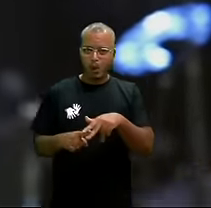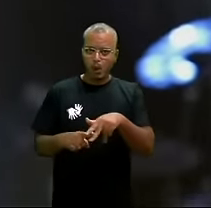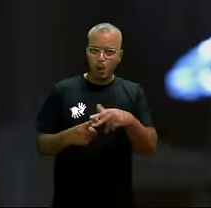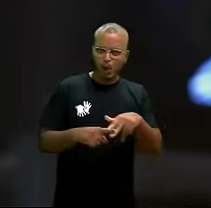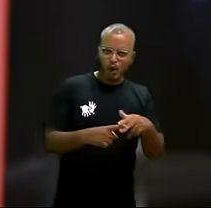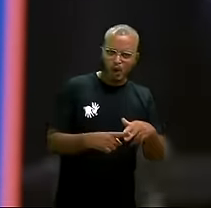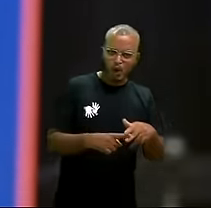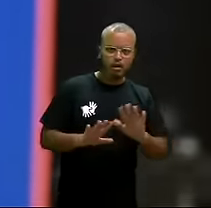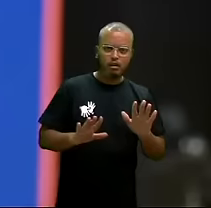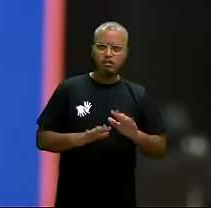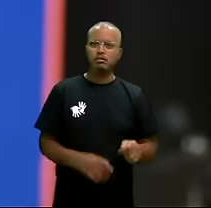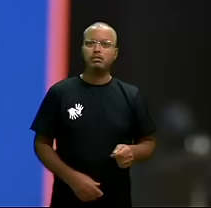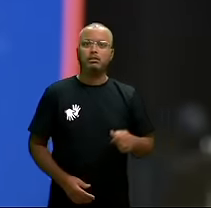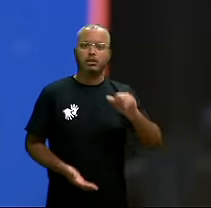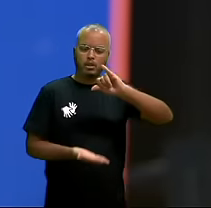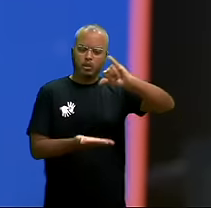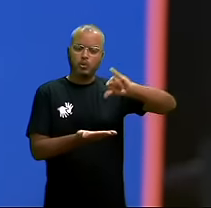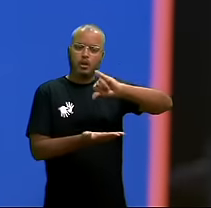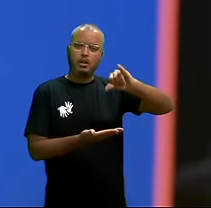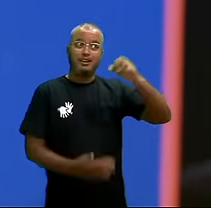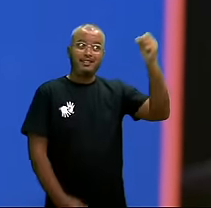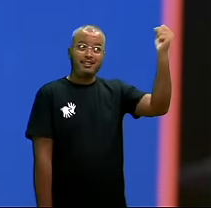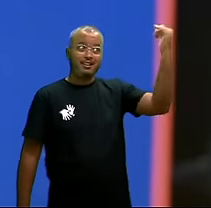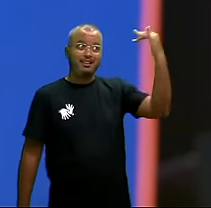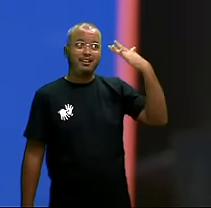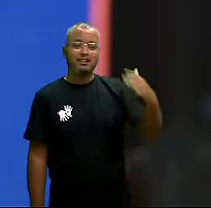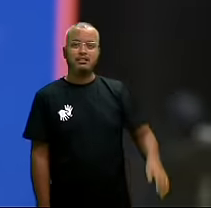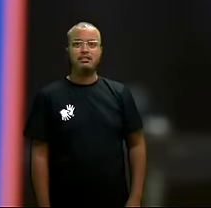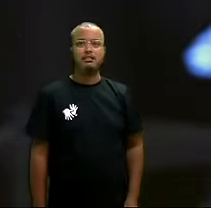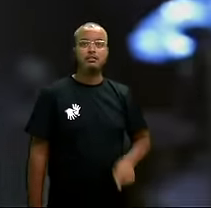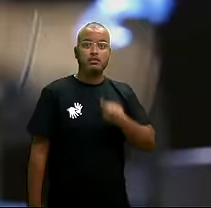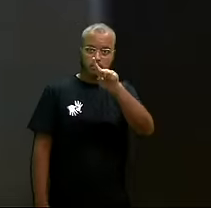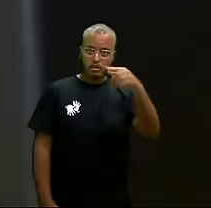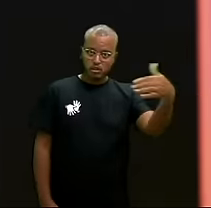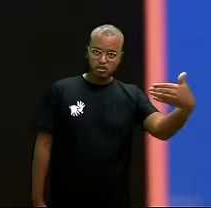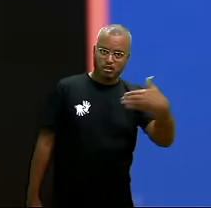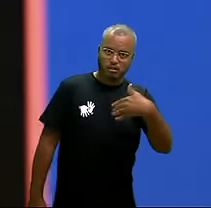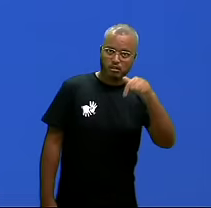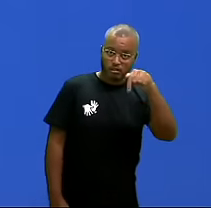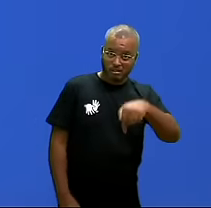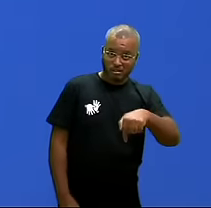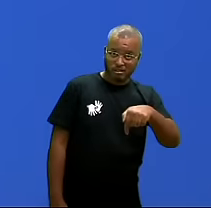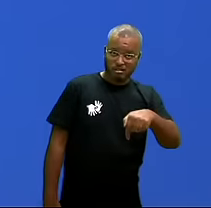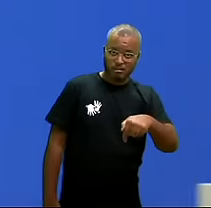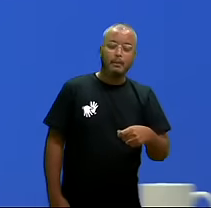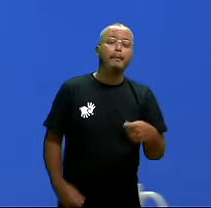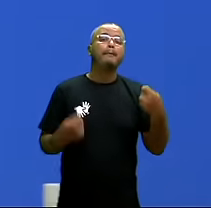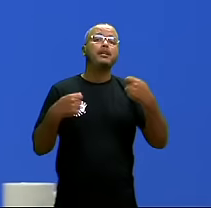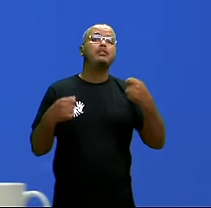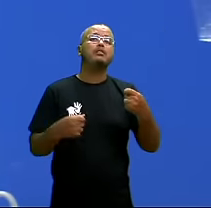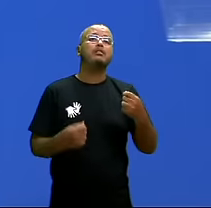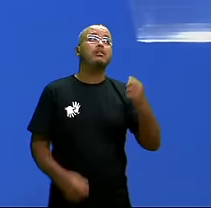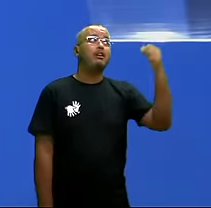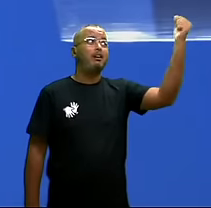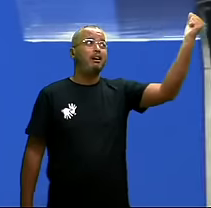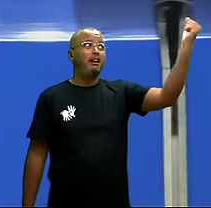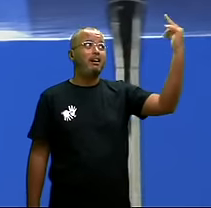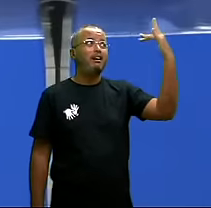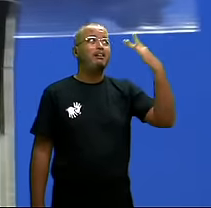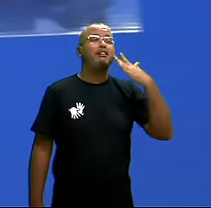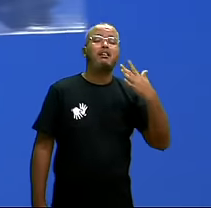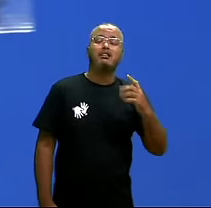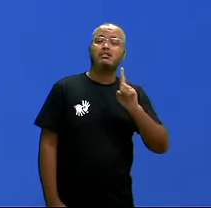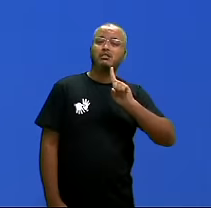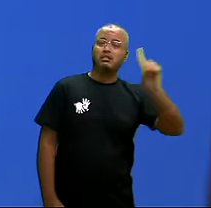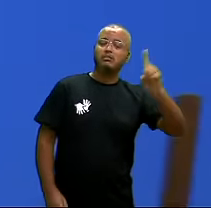rapaz. Precisa da graça de... Você tem que entrar aqui dentro e encontrar a presença de Deus aqui, isso que importa. A graça de Deus aqui. Você precisa ser pastoreado por homens de verdade,